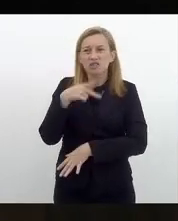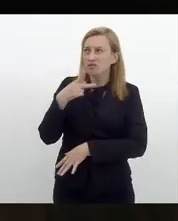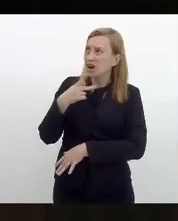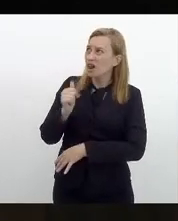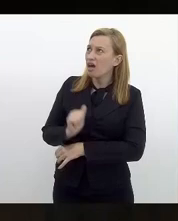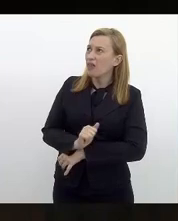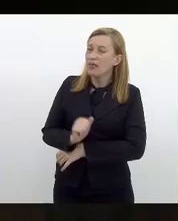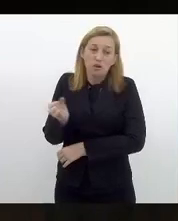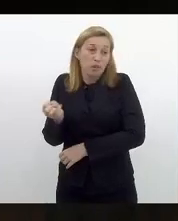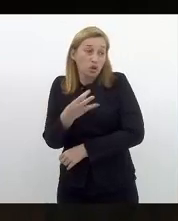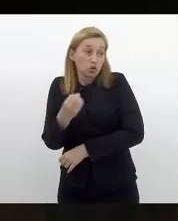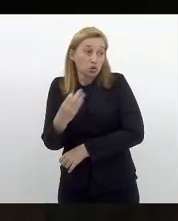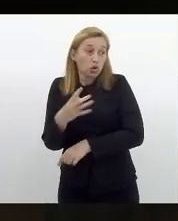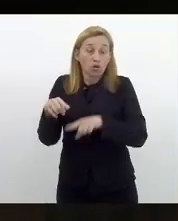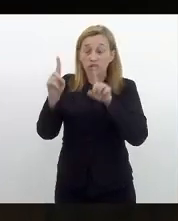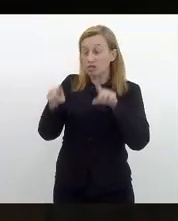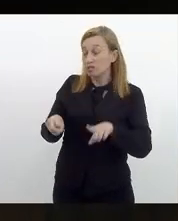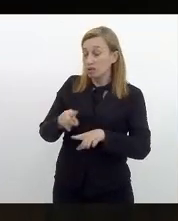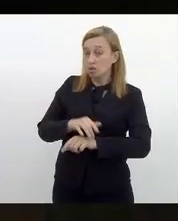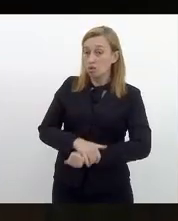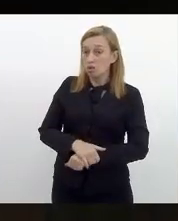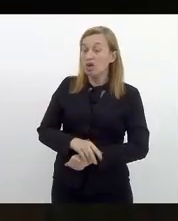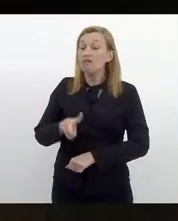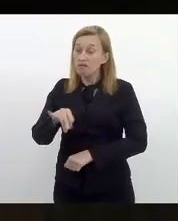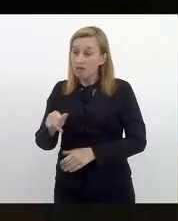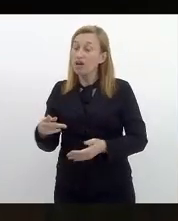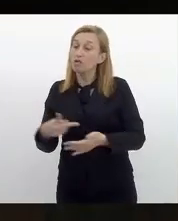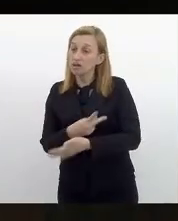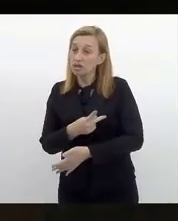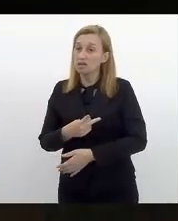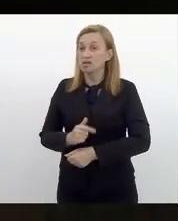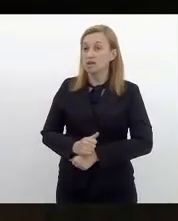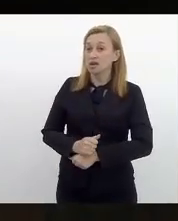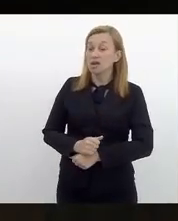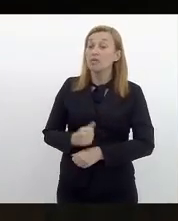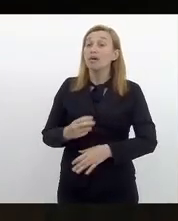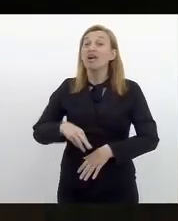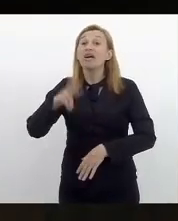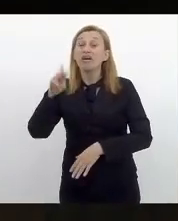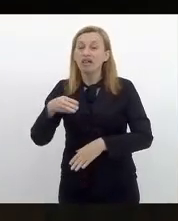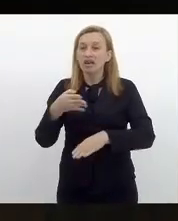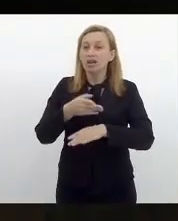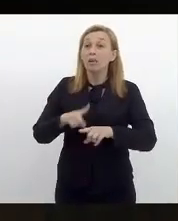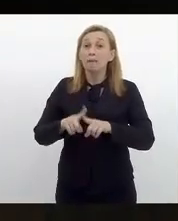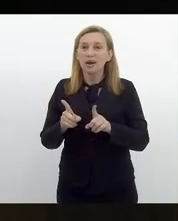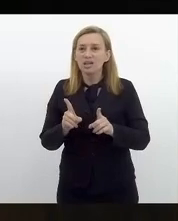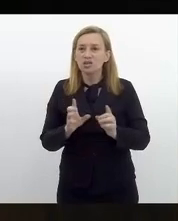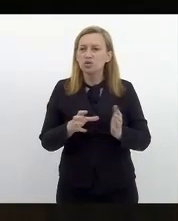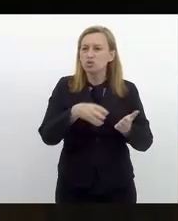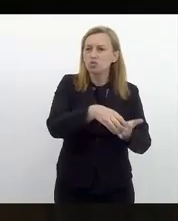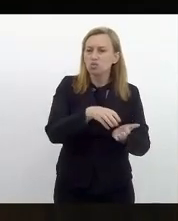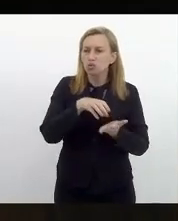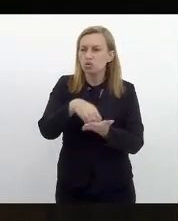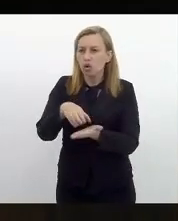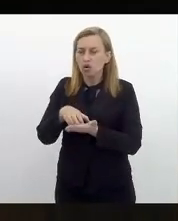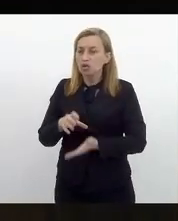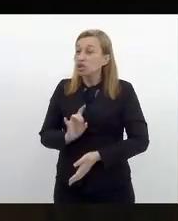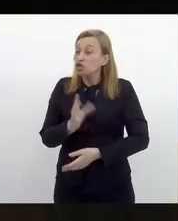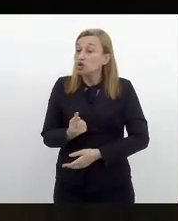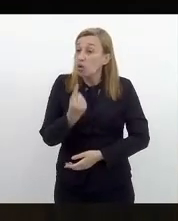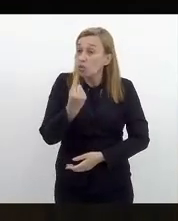a para os novos servidores vai acontecer assim para quem ingressar Só que os órgãos são uma coisa só